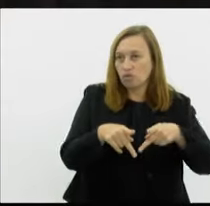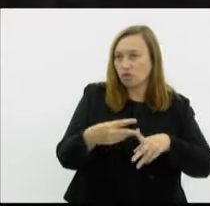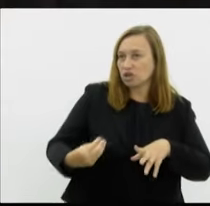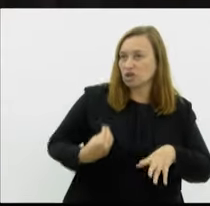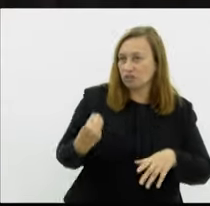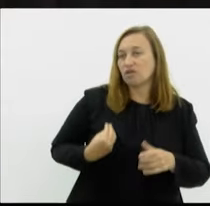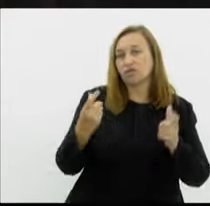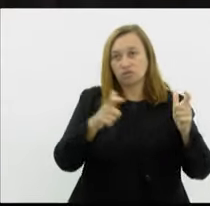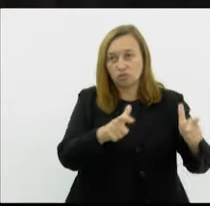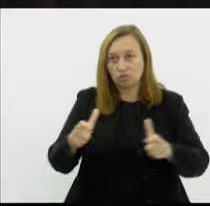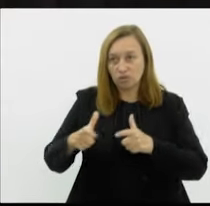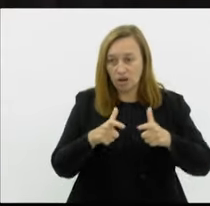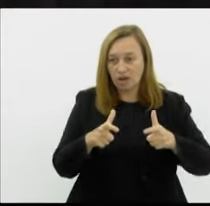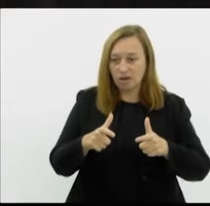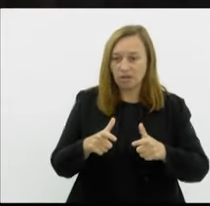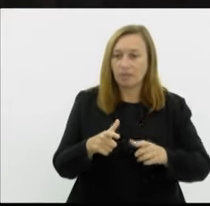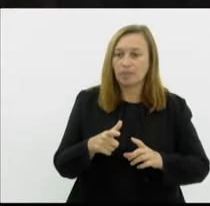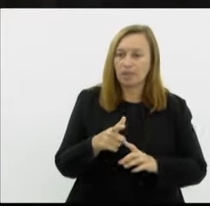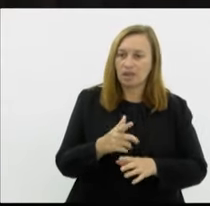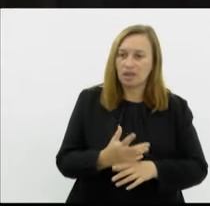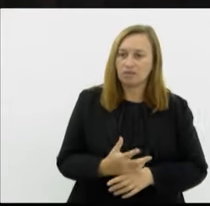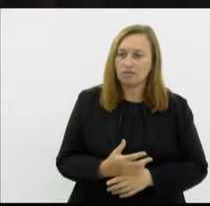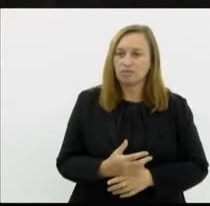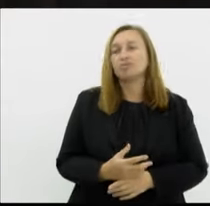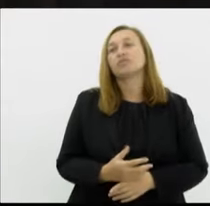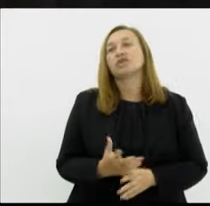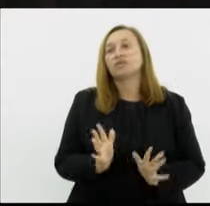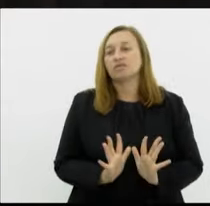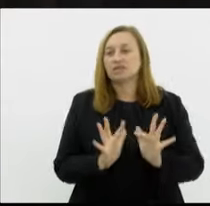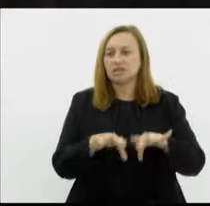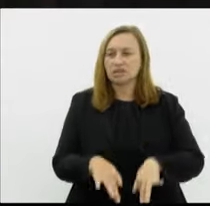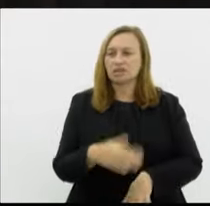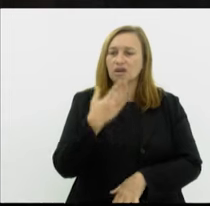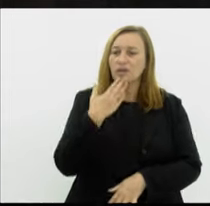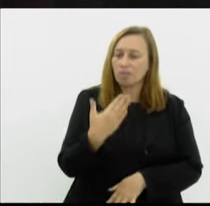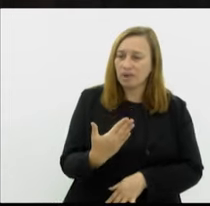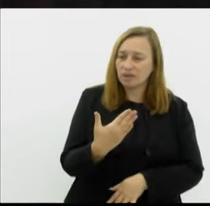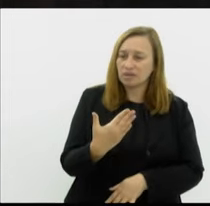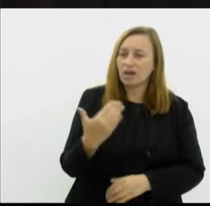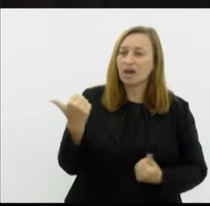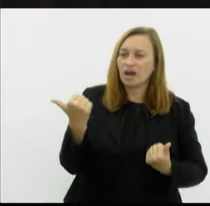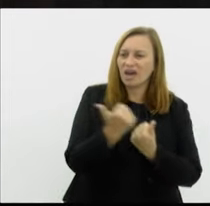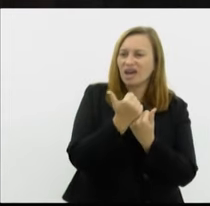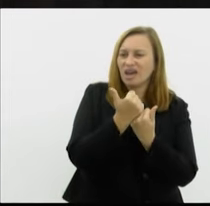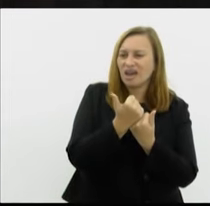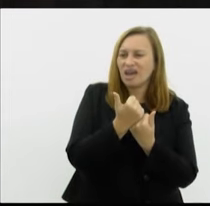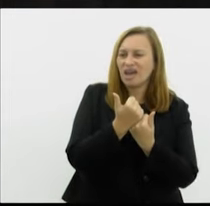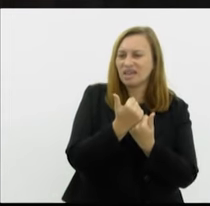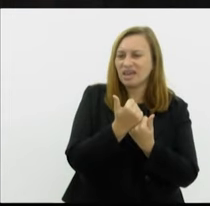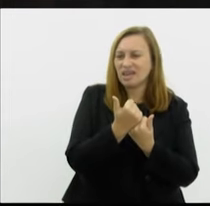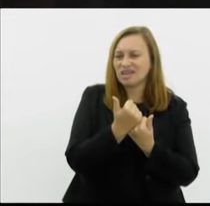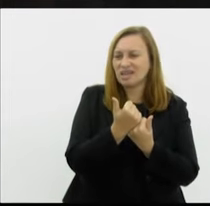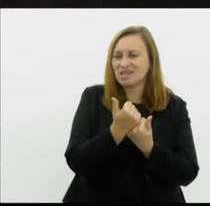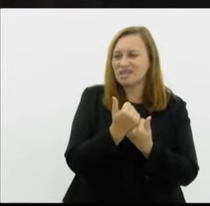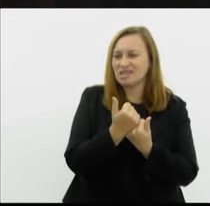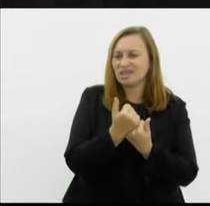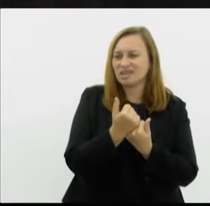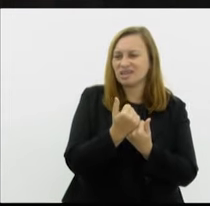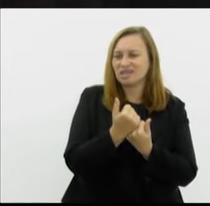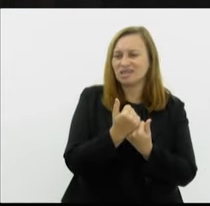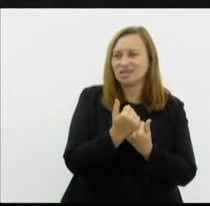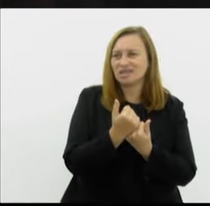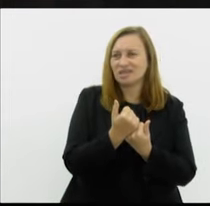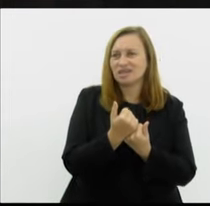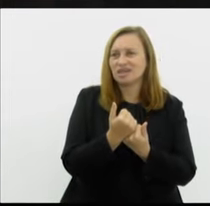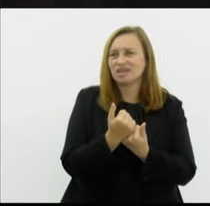dessas empresas. Por isso, presidente, concluindo, peço o apoio a esse projeto e também